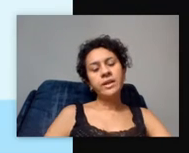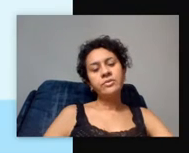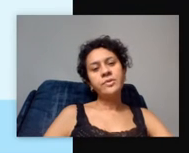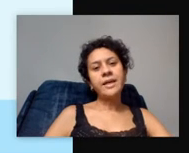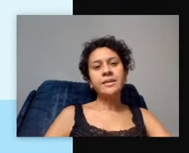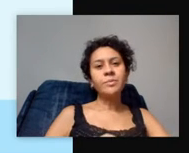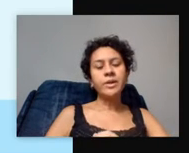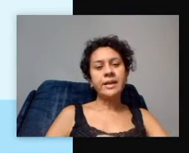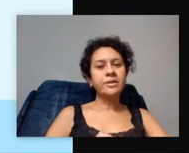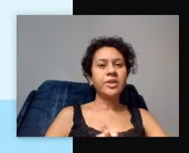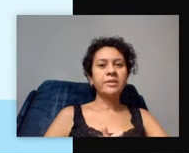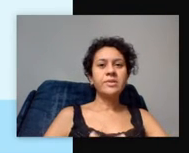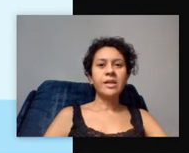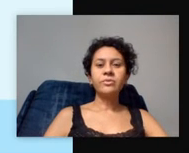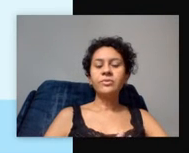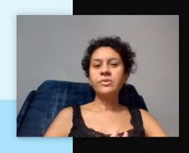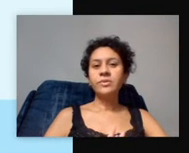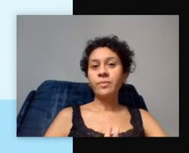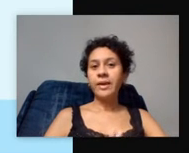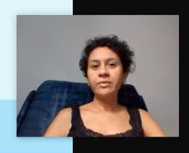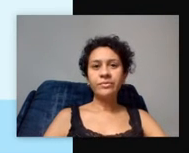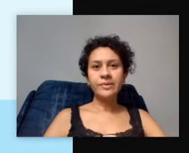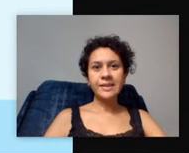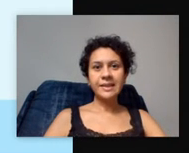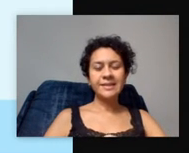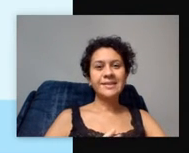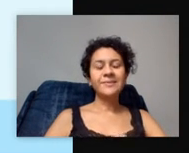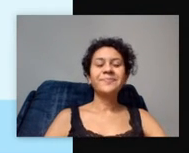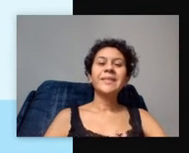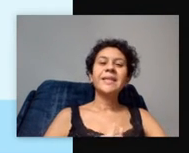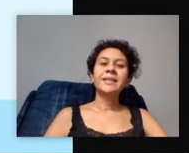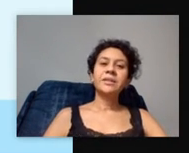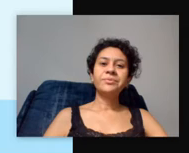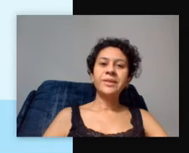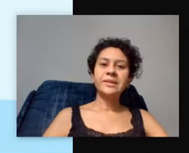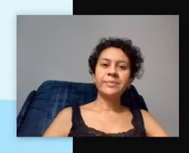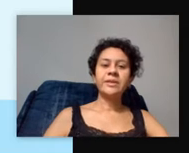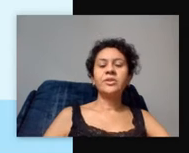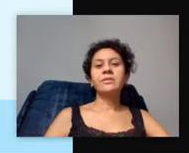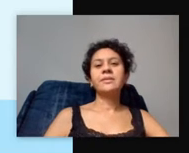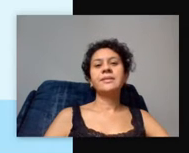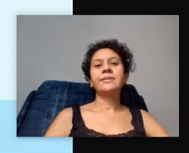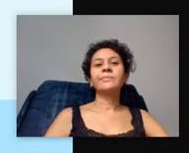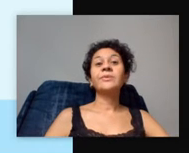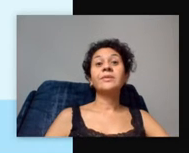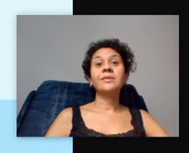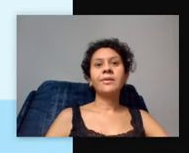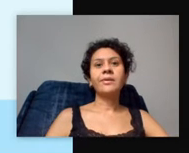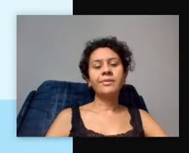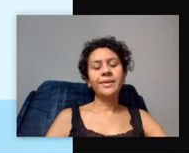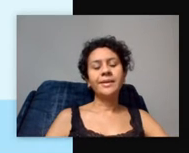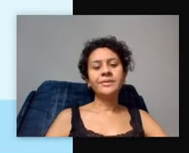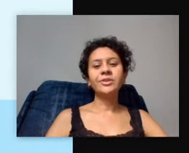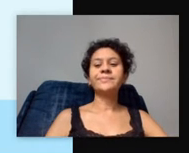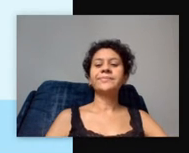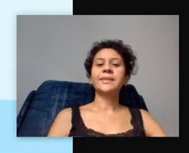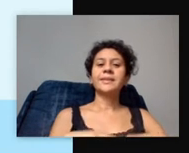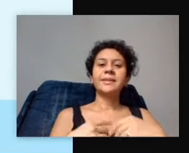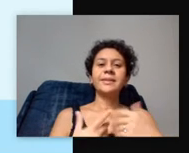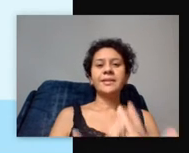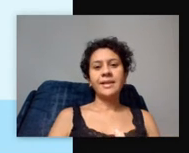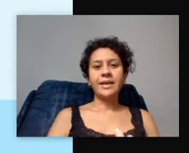Boa tarde, queridos pais. Boa tarde, queridos alunos. Tudo bem com vocês? Infelizmente, nós estamos